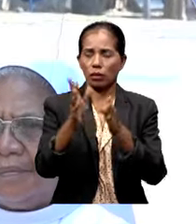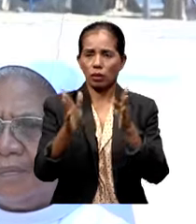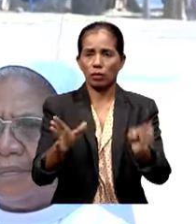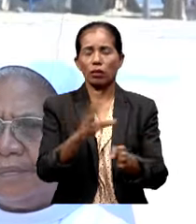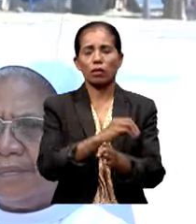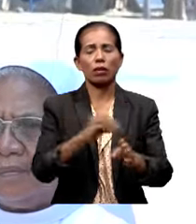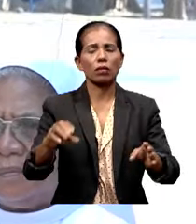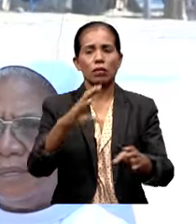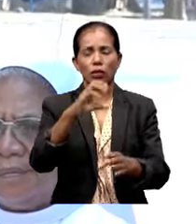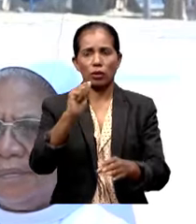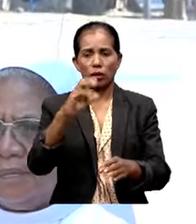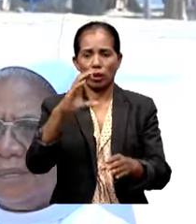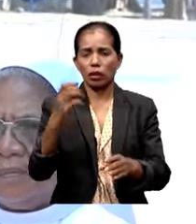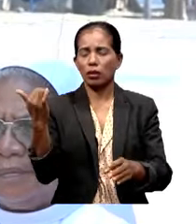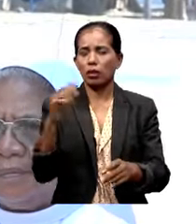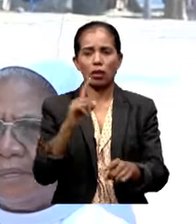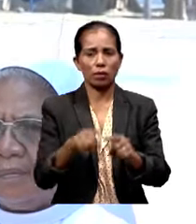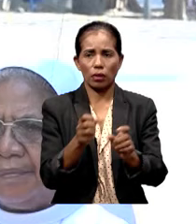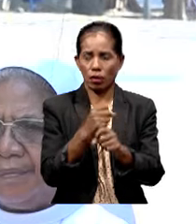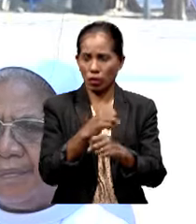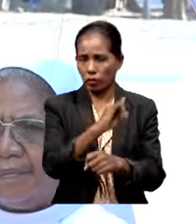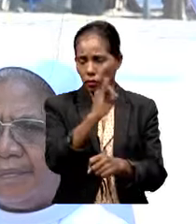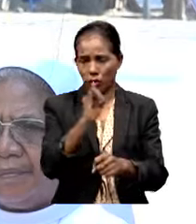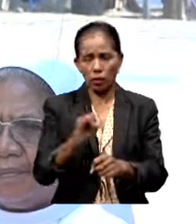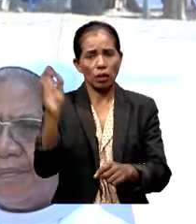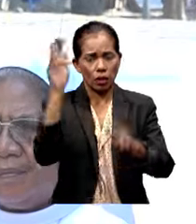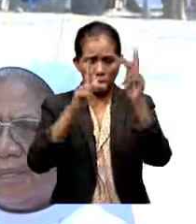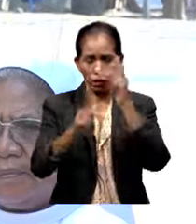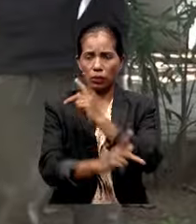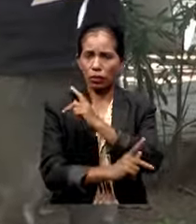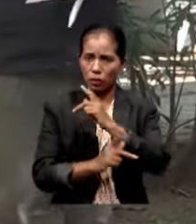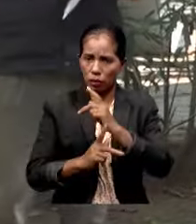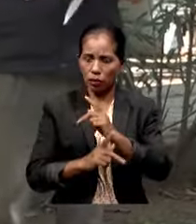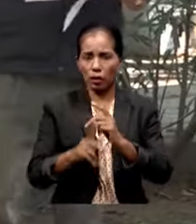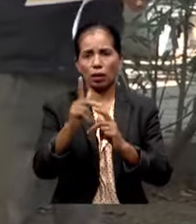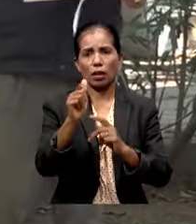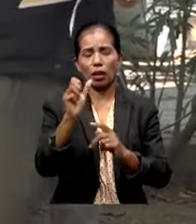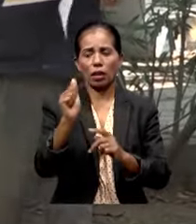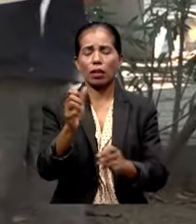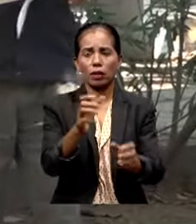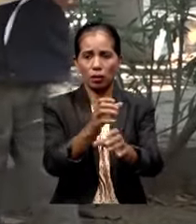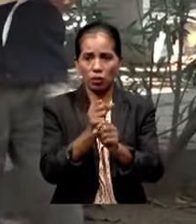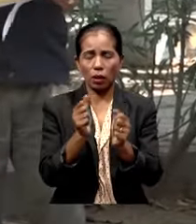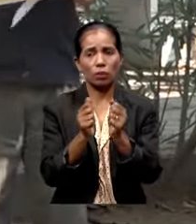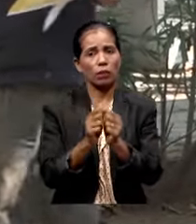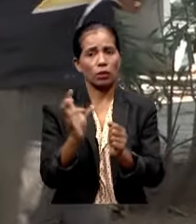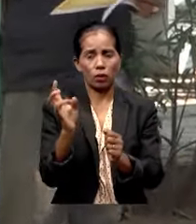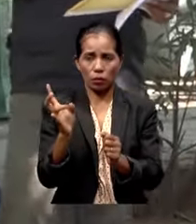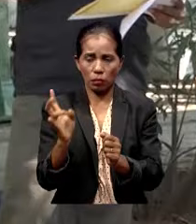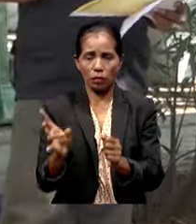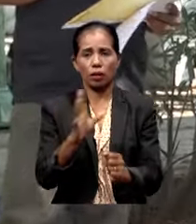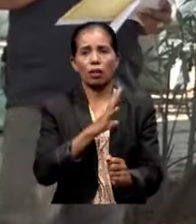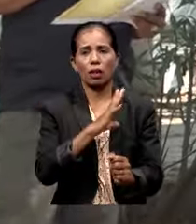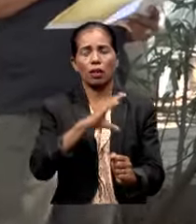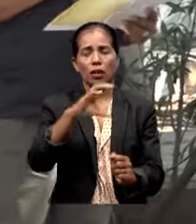comissário anticorrupção se relabele halo investigação ba caso corrupção, nebe cac sim ona ha mutu que tunulu resin, tamba rei ngela